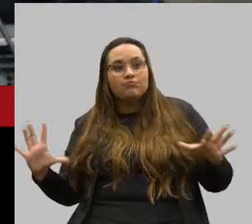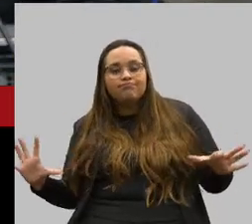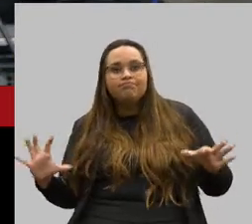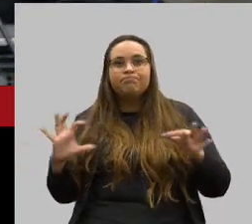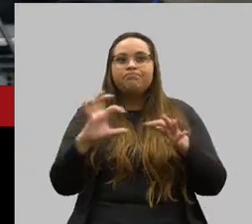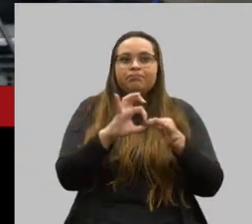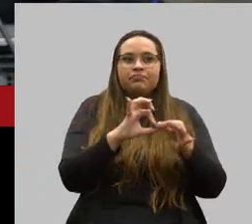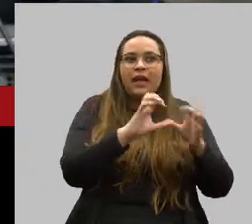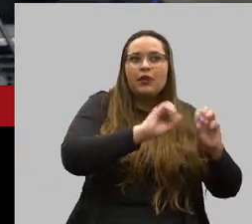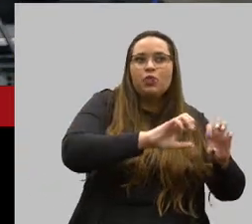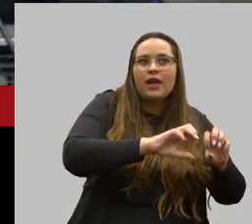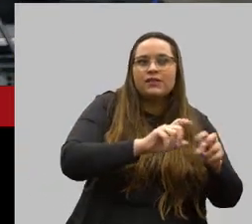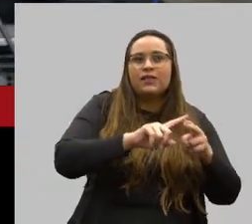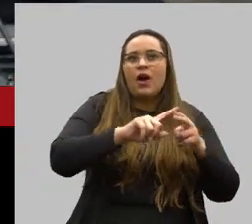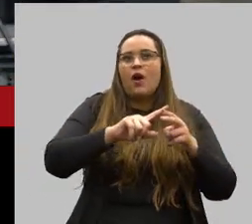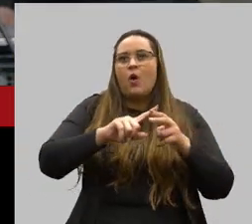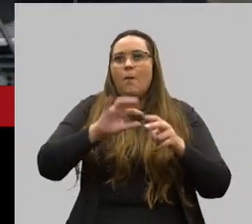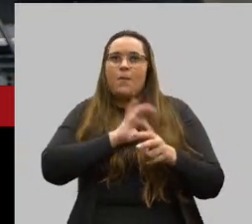educação